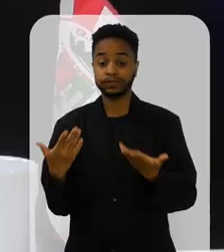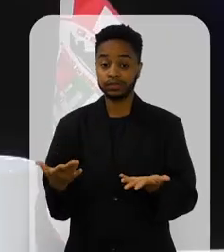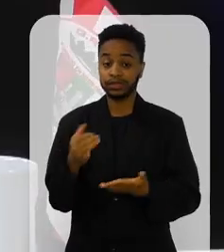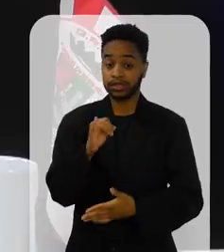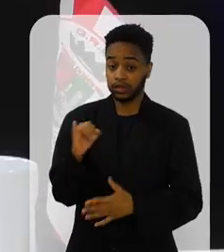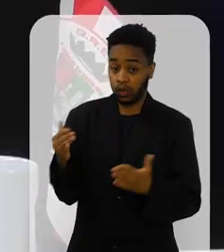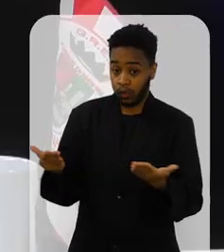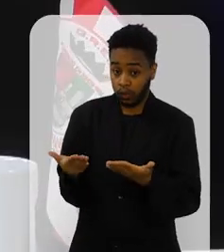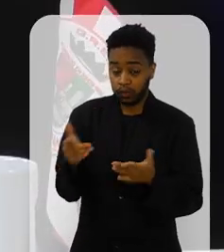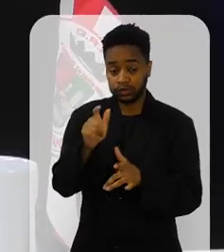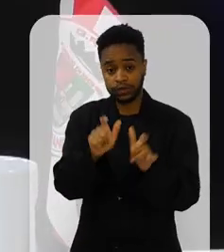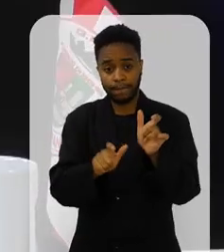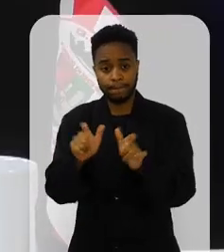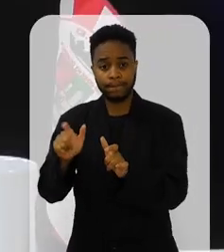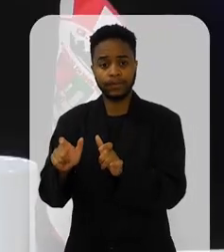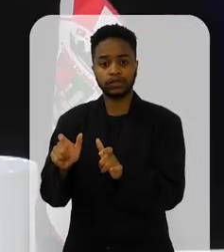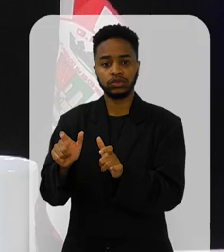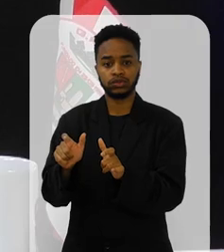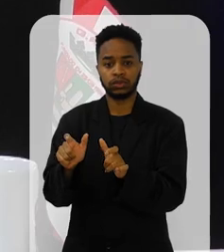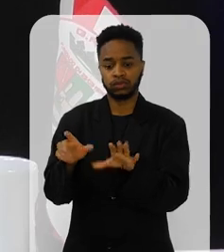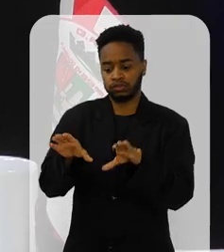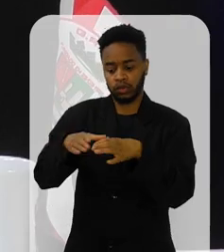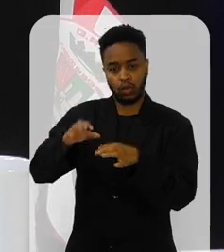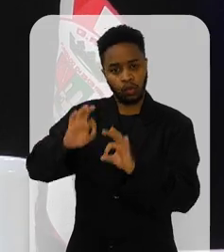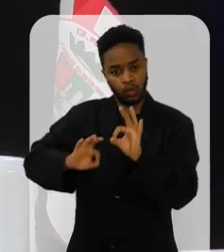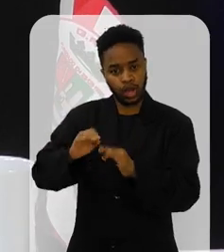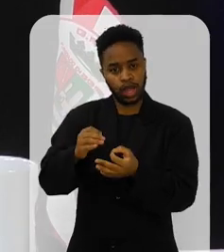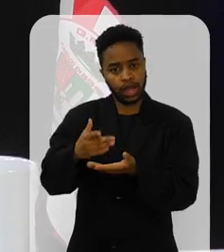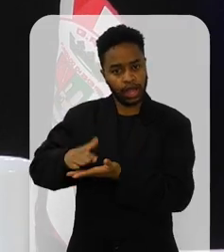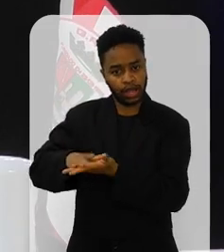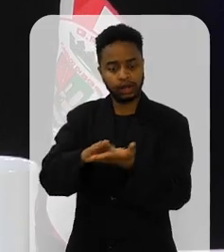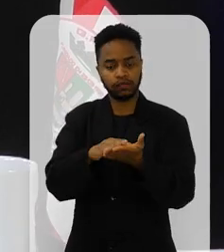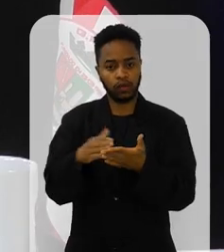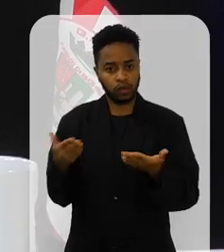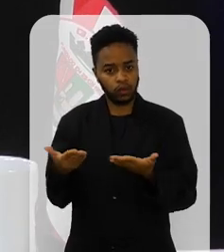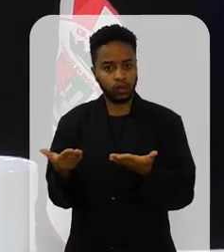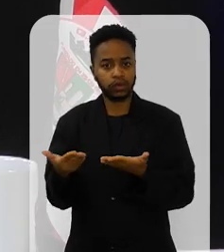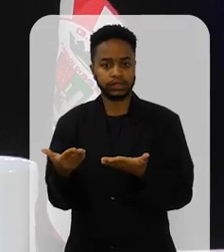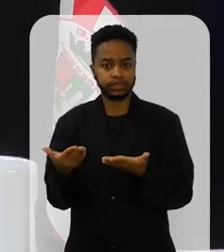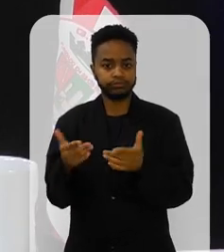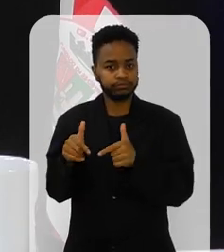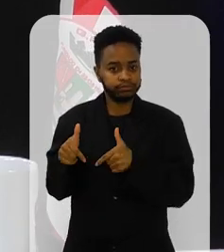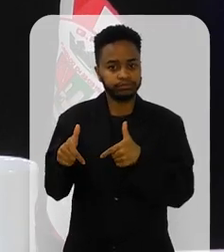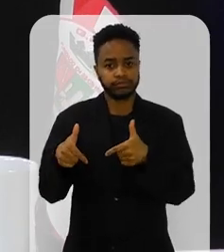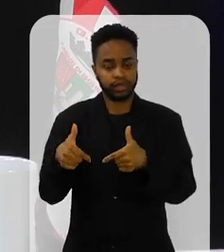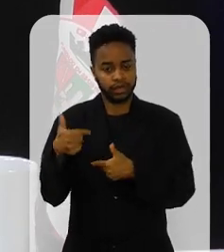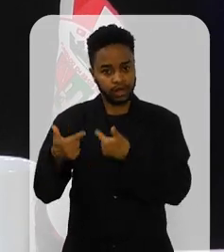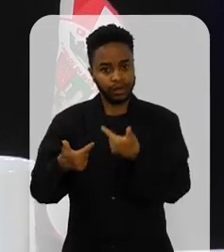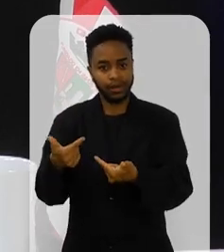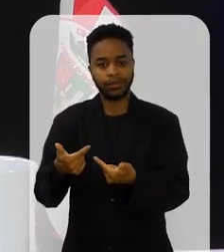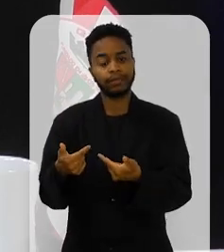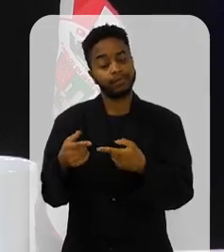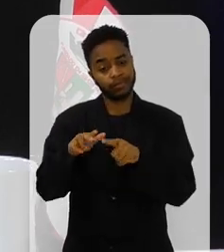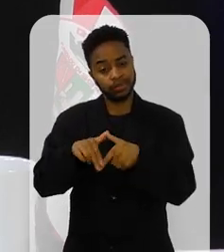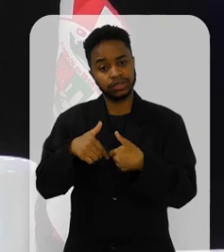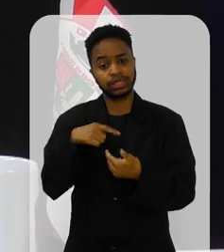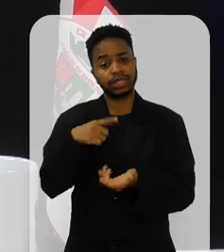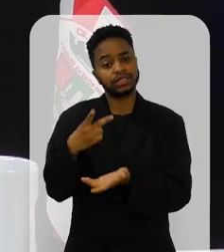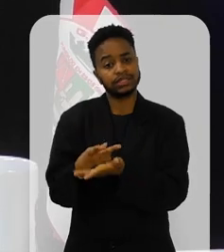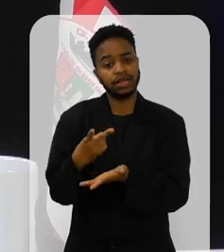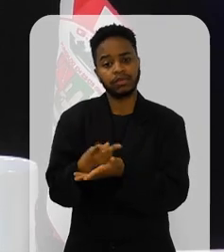se as pessoas hoje, né, os carnavalescos que hoje estão, né, aí em atividade, sempre tem